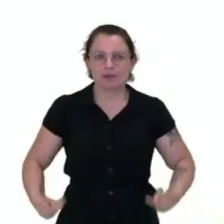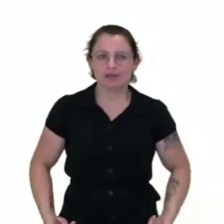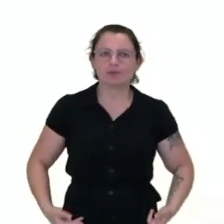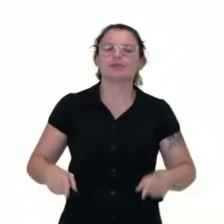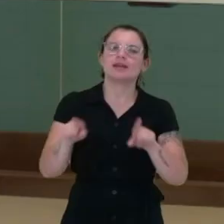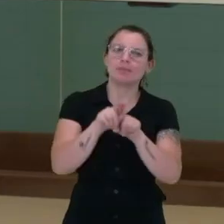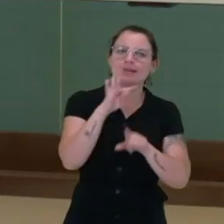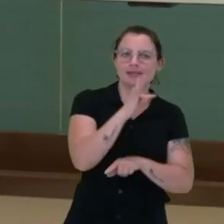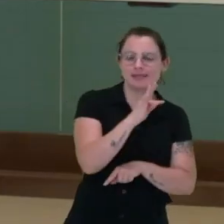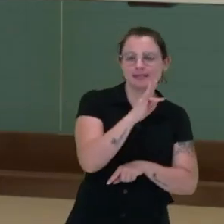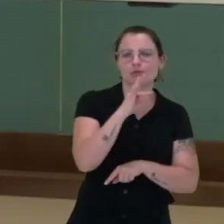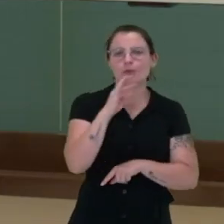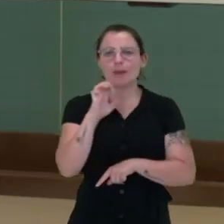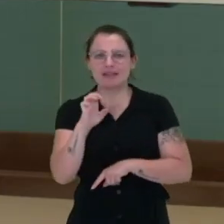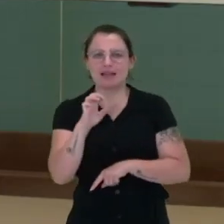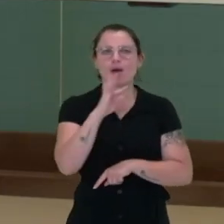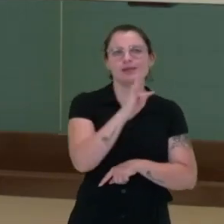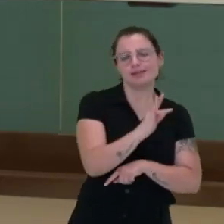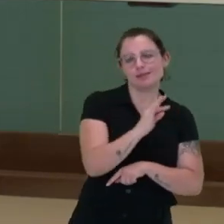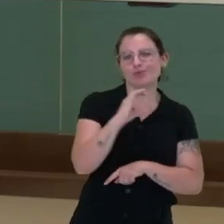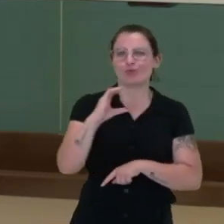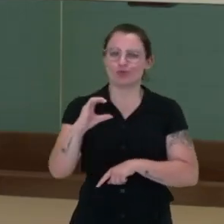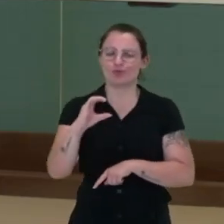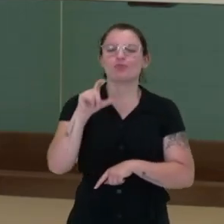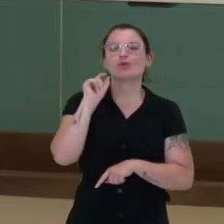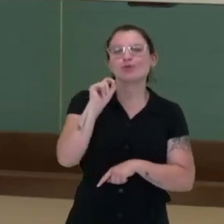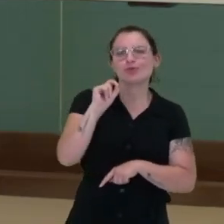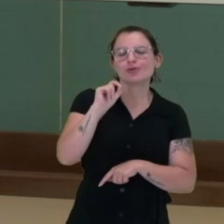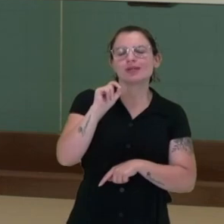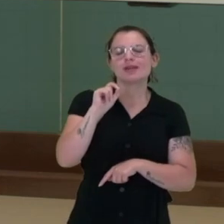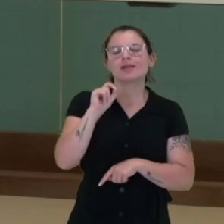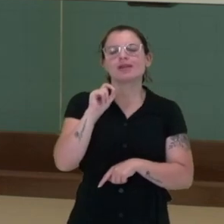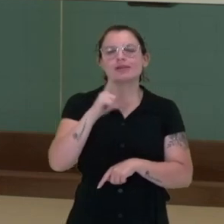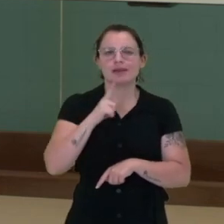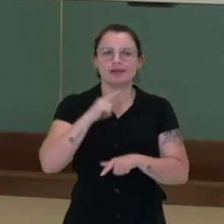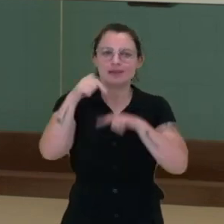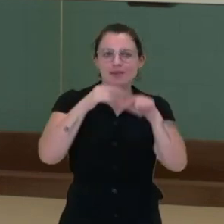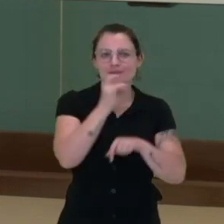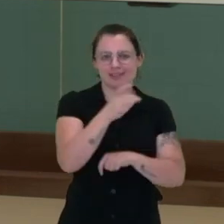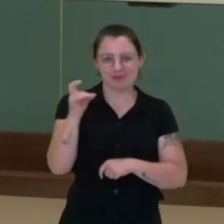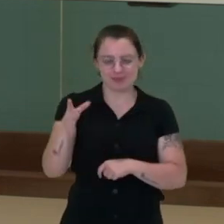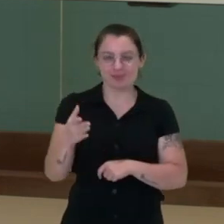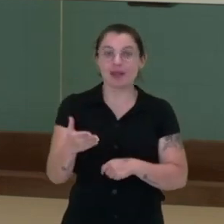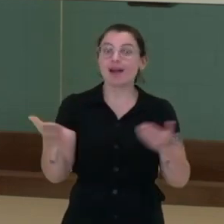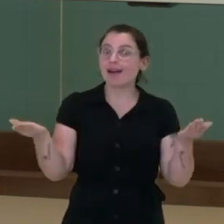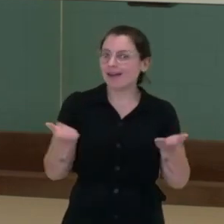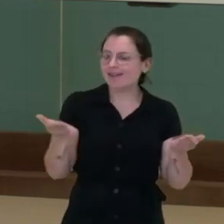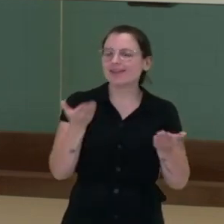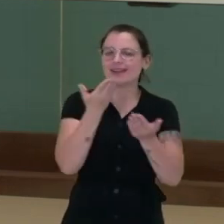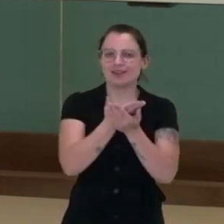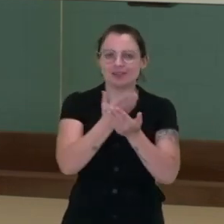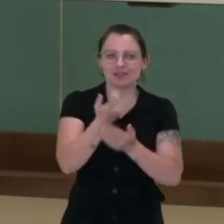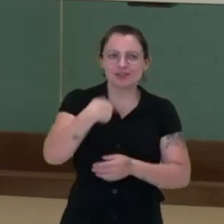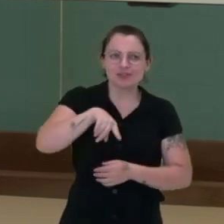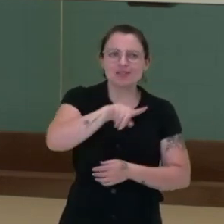além do que é tecido conjuntivo e as suas respectivas funções. Nessa aula, nós